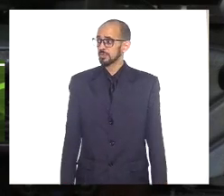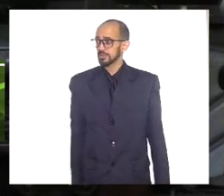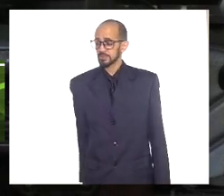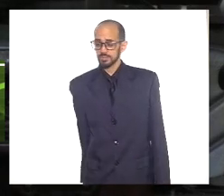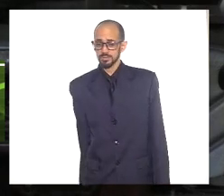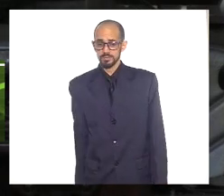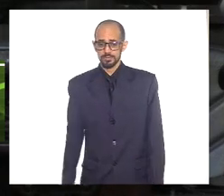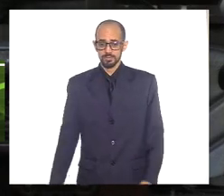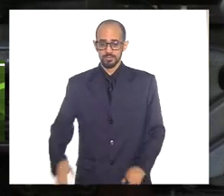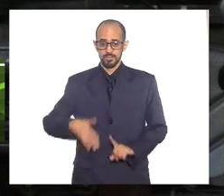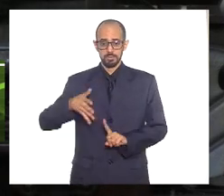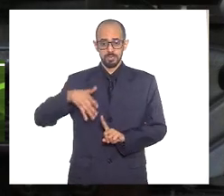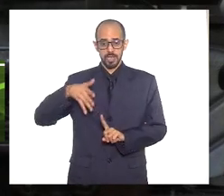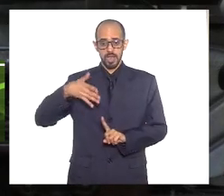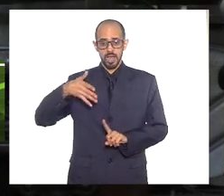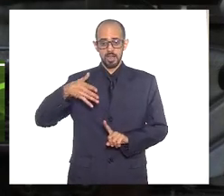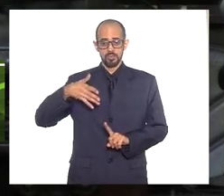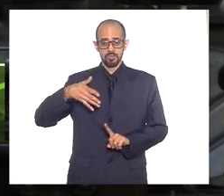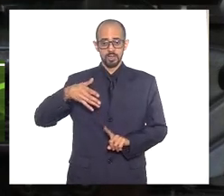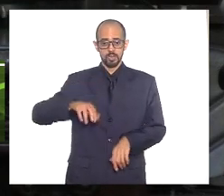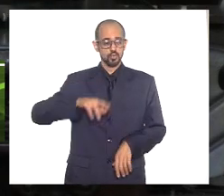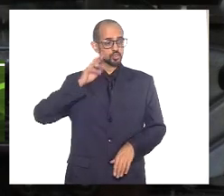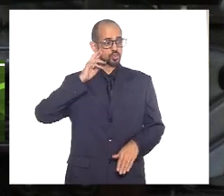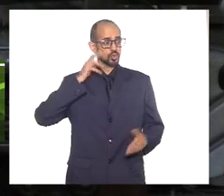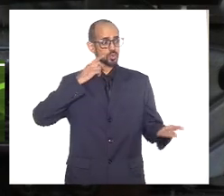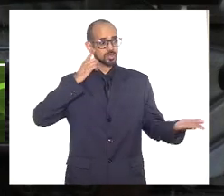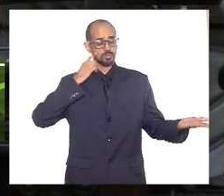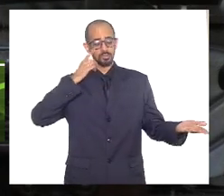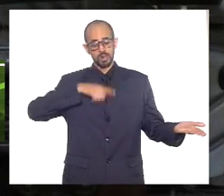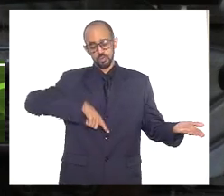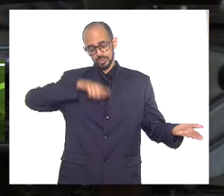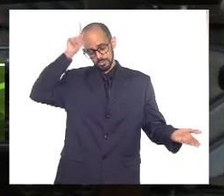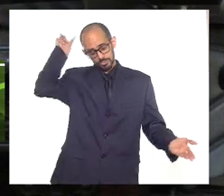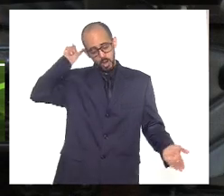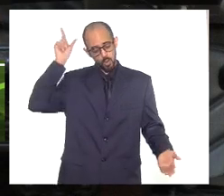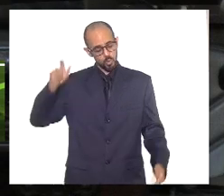Com a palavra, o nobre deputado Luiz Paulo.